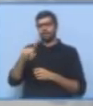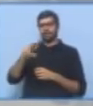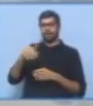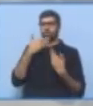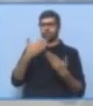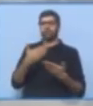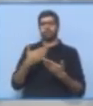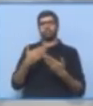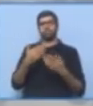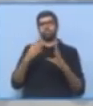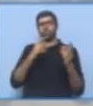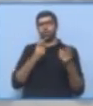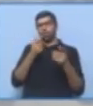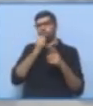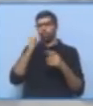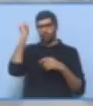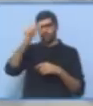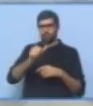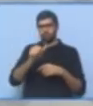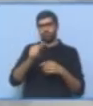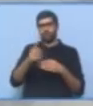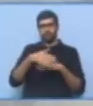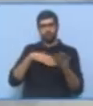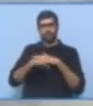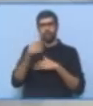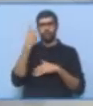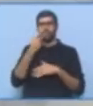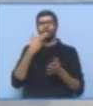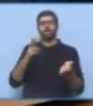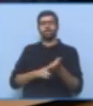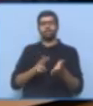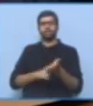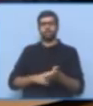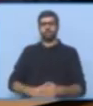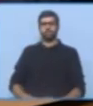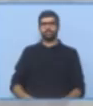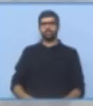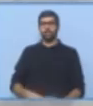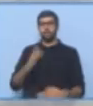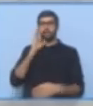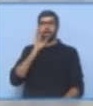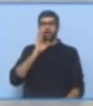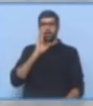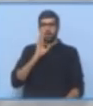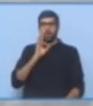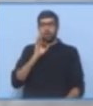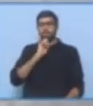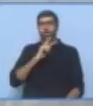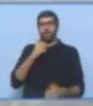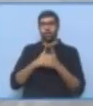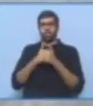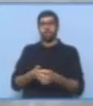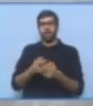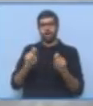aqui deste batismo concretizado na vida real. Obrigado. Mais logo, ainda pode acompanhar a